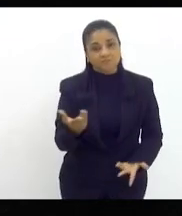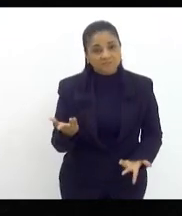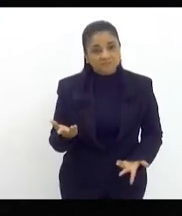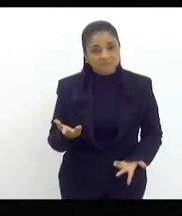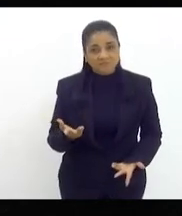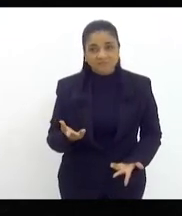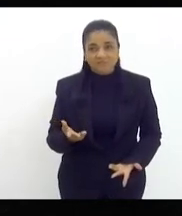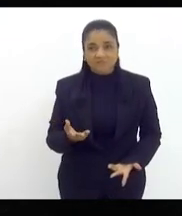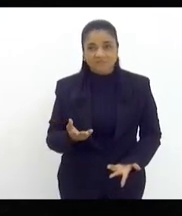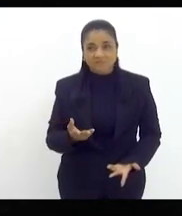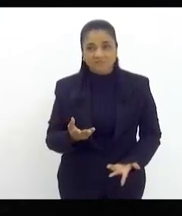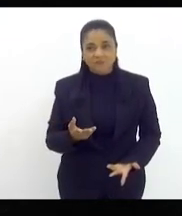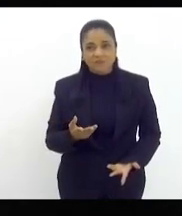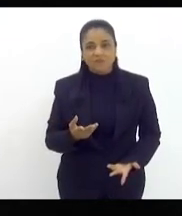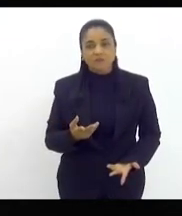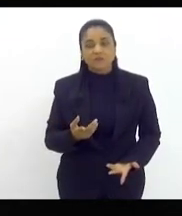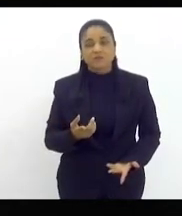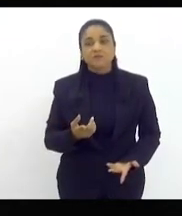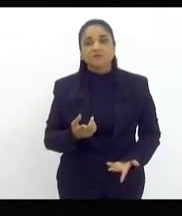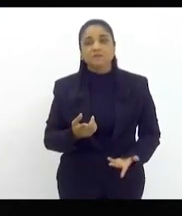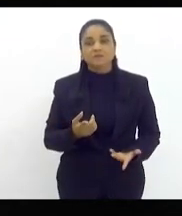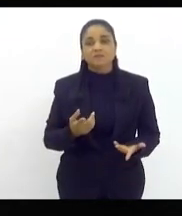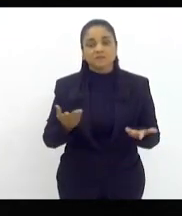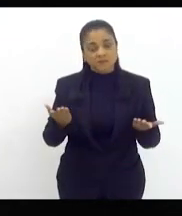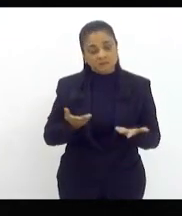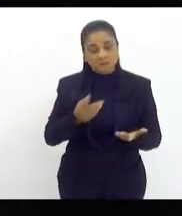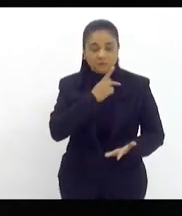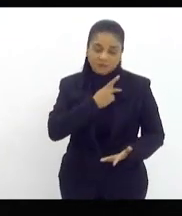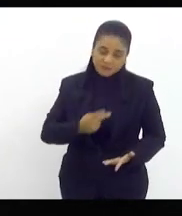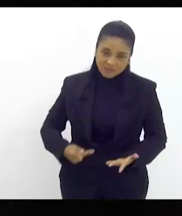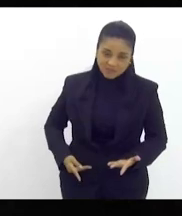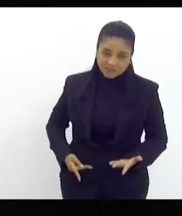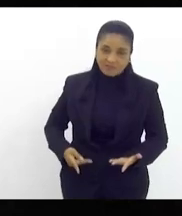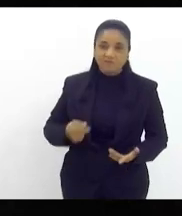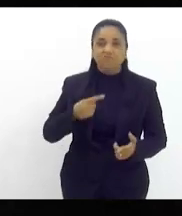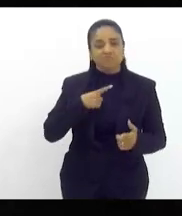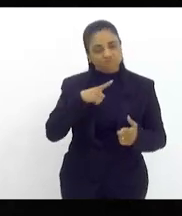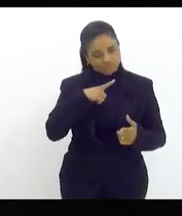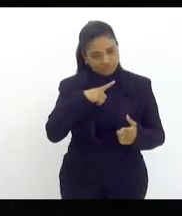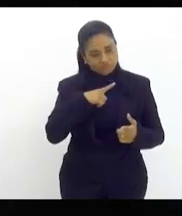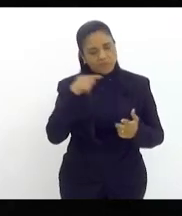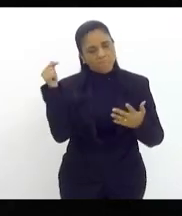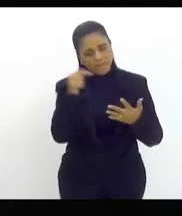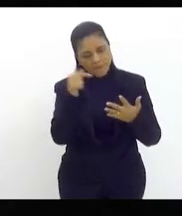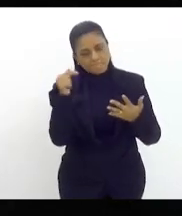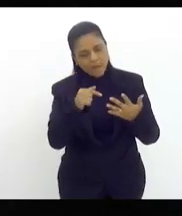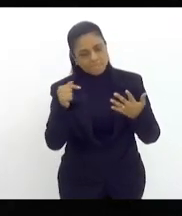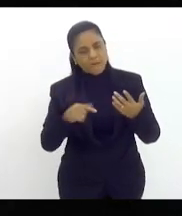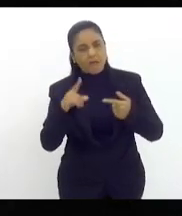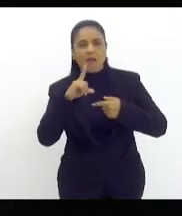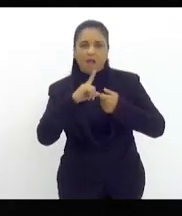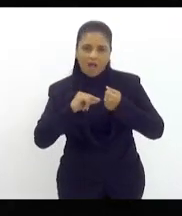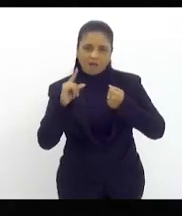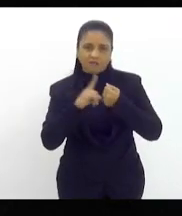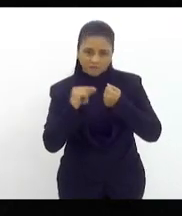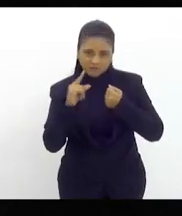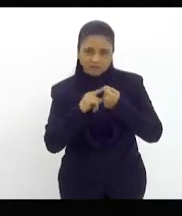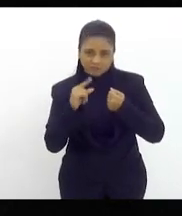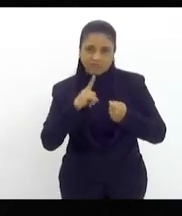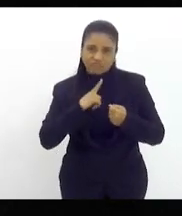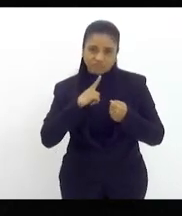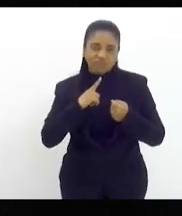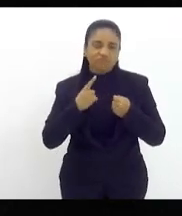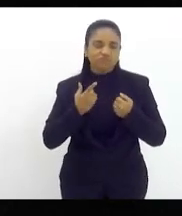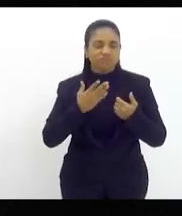como ser contra isso então senhora presidente é claro que ainda teríamos outros artigos com os quais nós